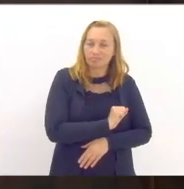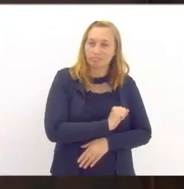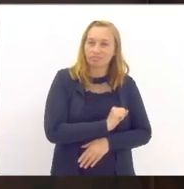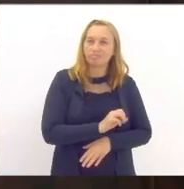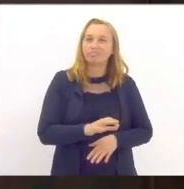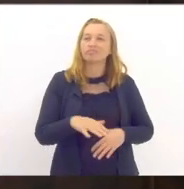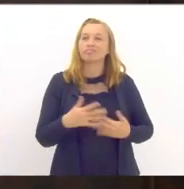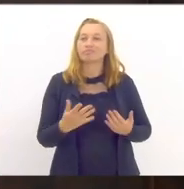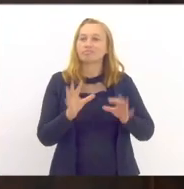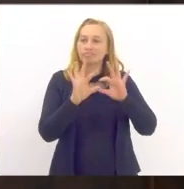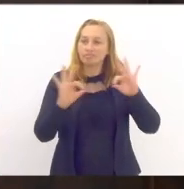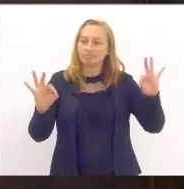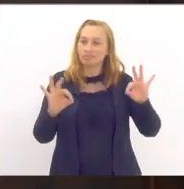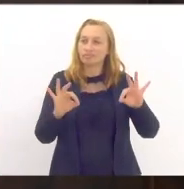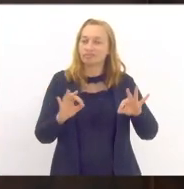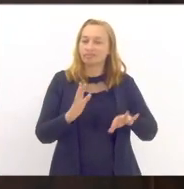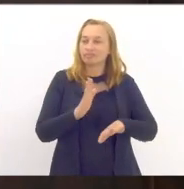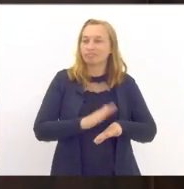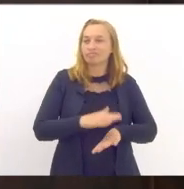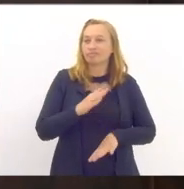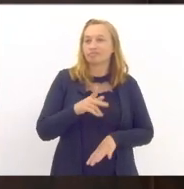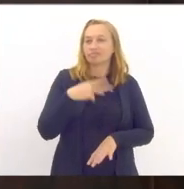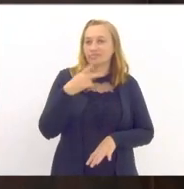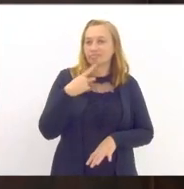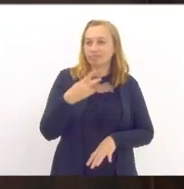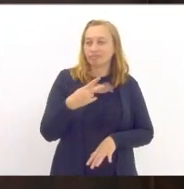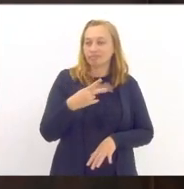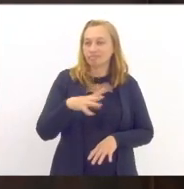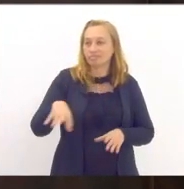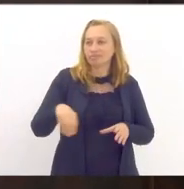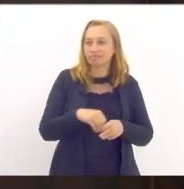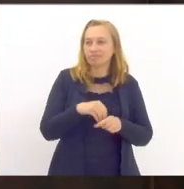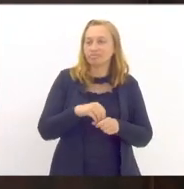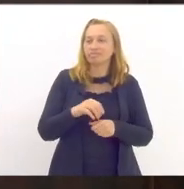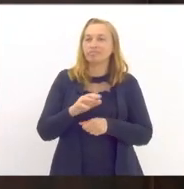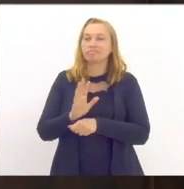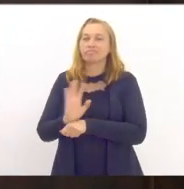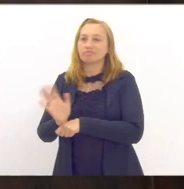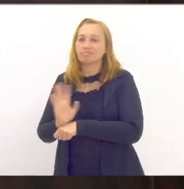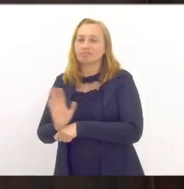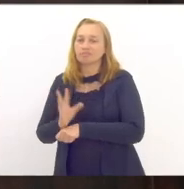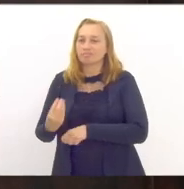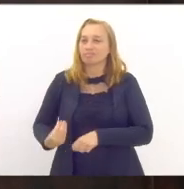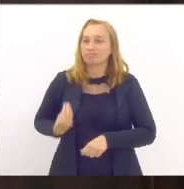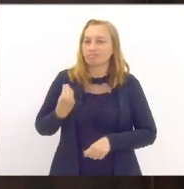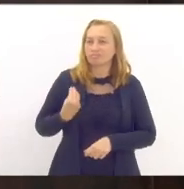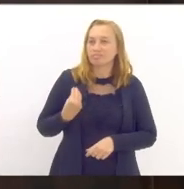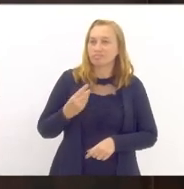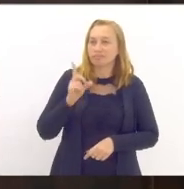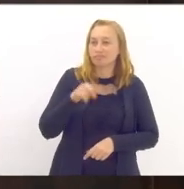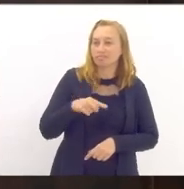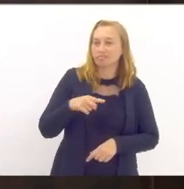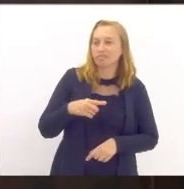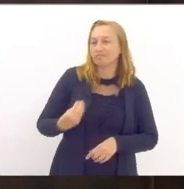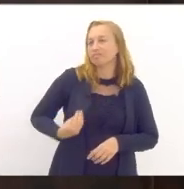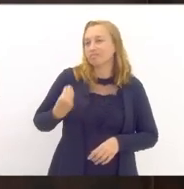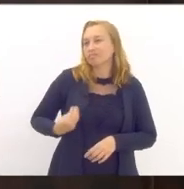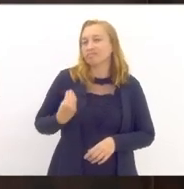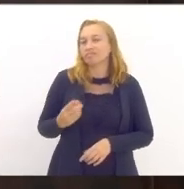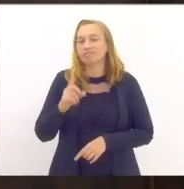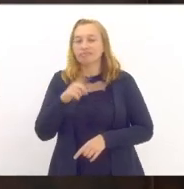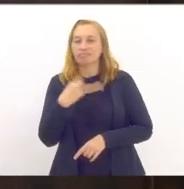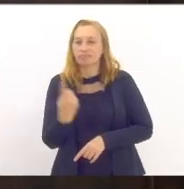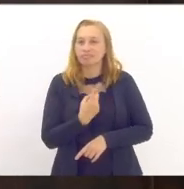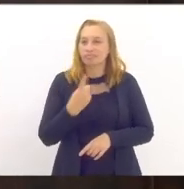E tem uma das frases de malvado favorito que diz assim, dentro do filme: a vida é feita para se viver. Essa é a